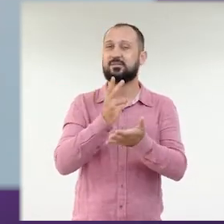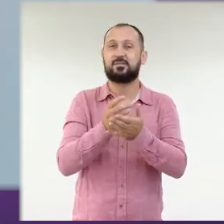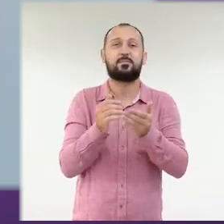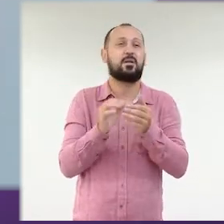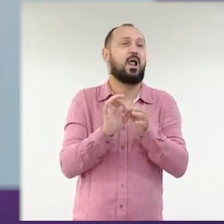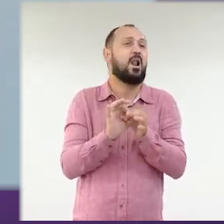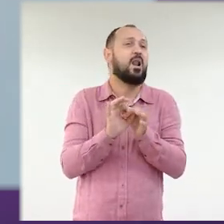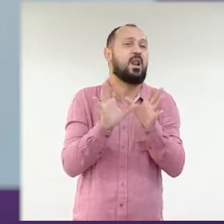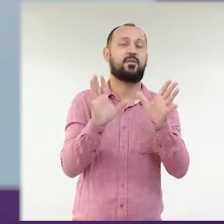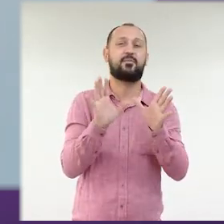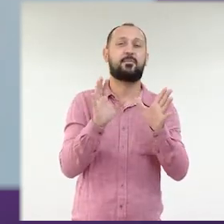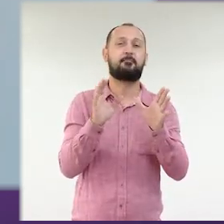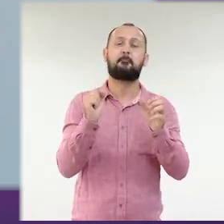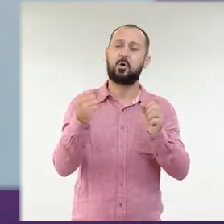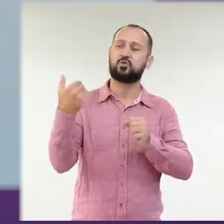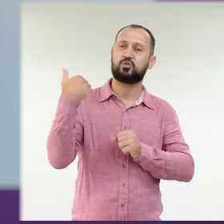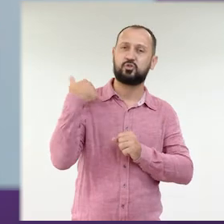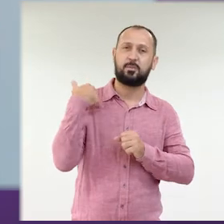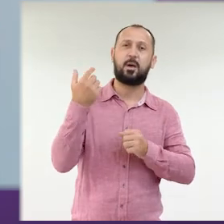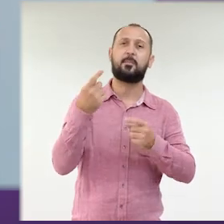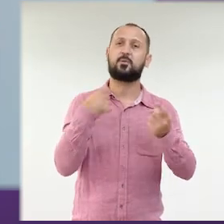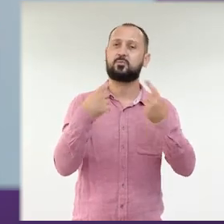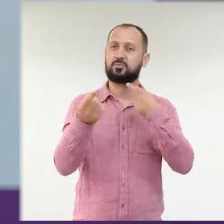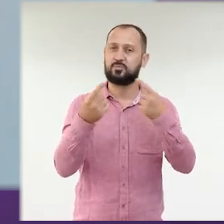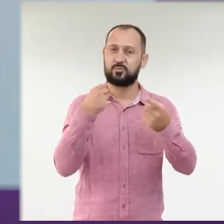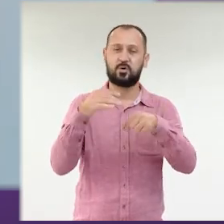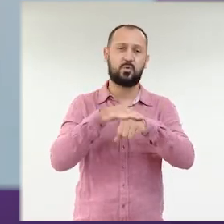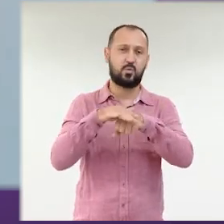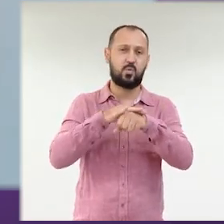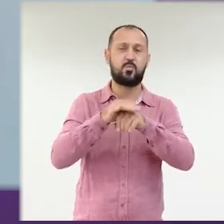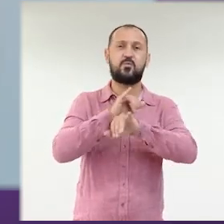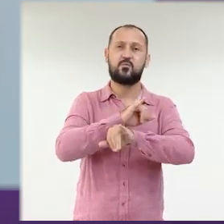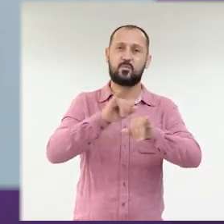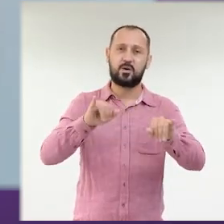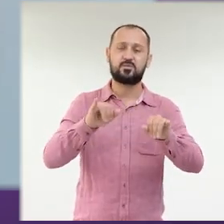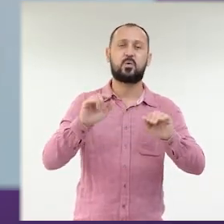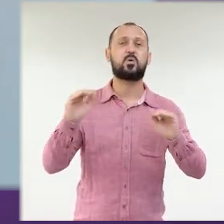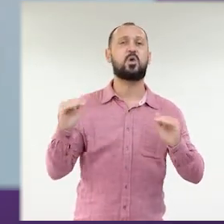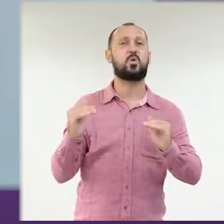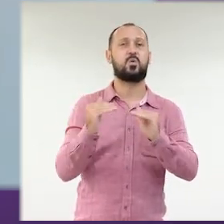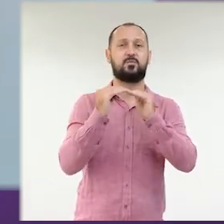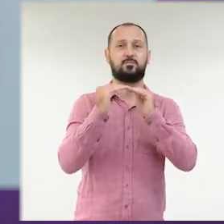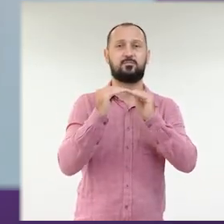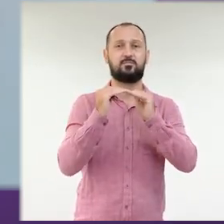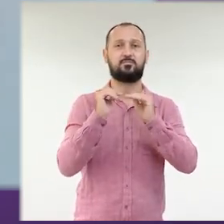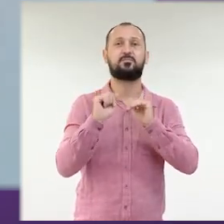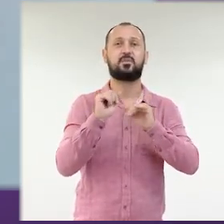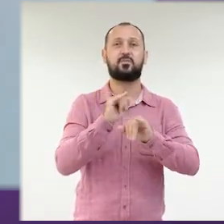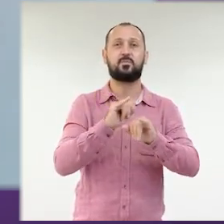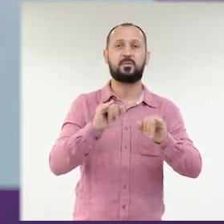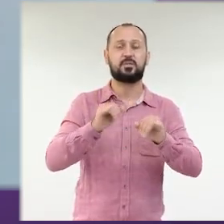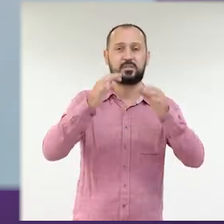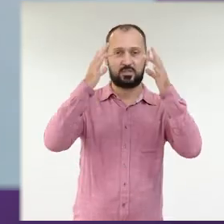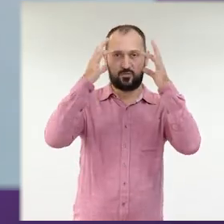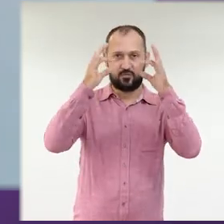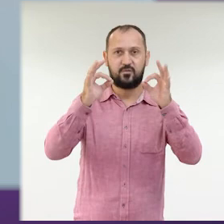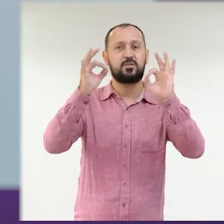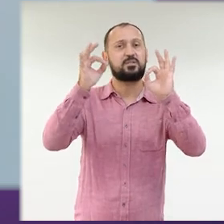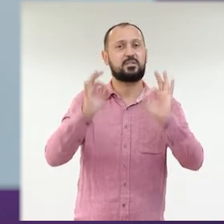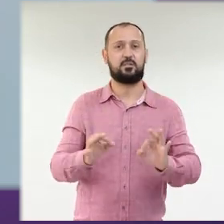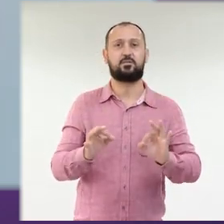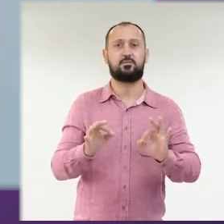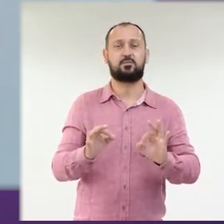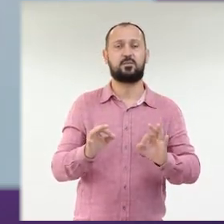abertas para o diálogo aberto, franco, com informações coerentes, com informações fidedignas